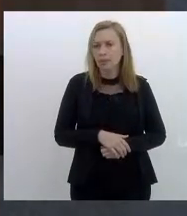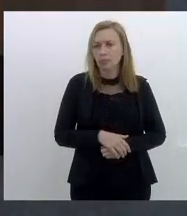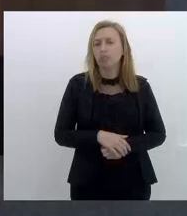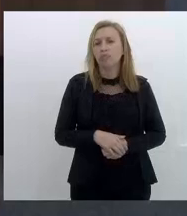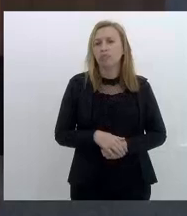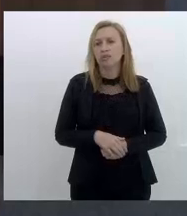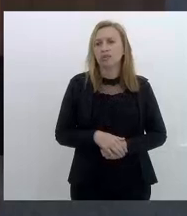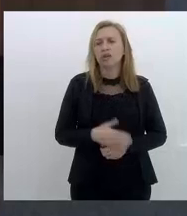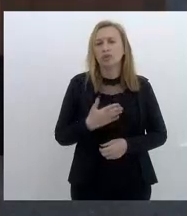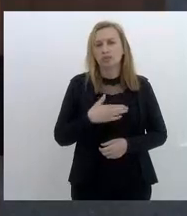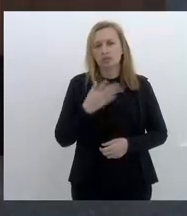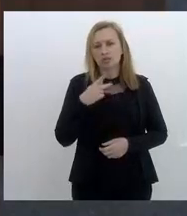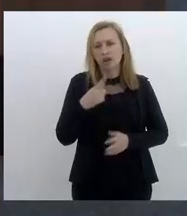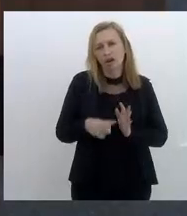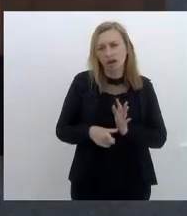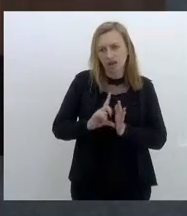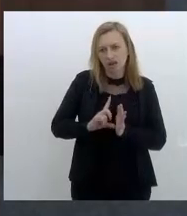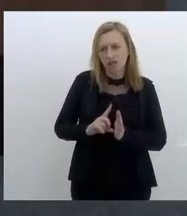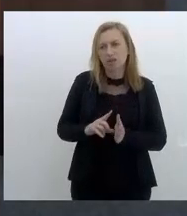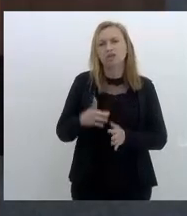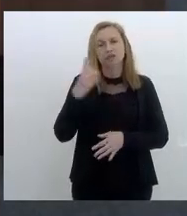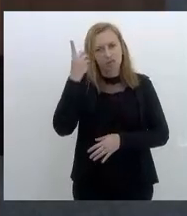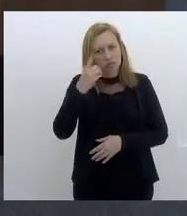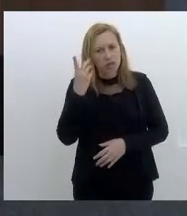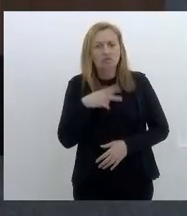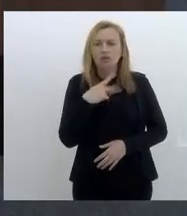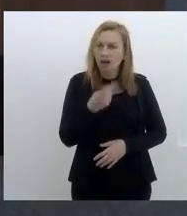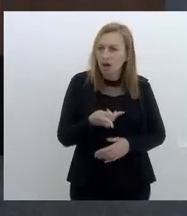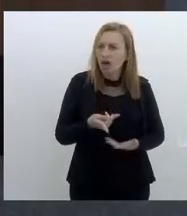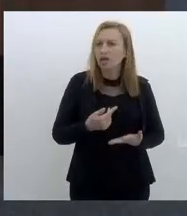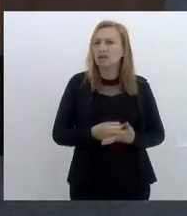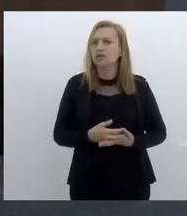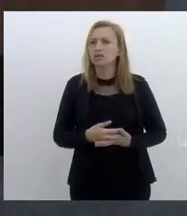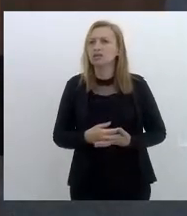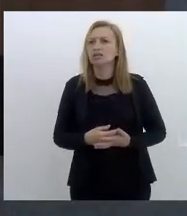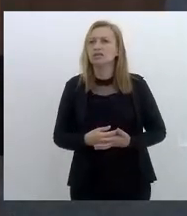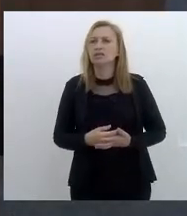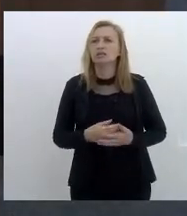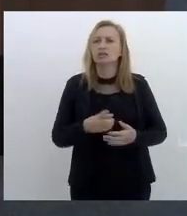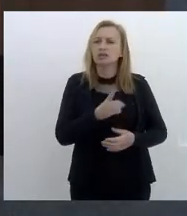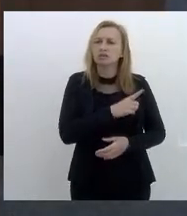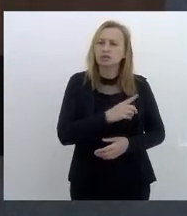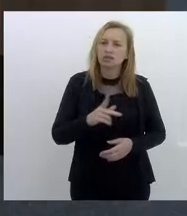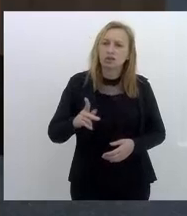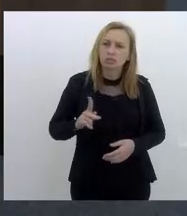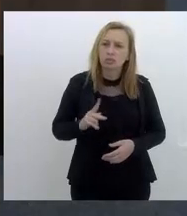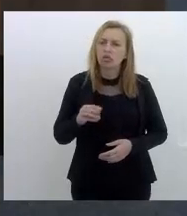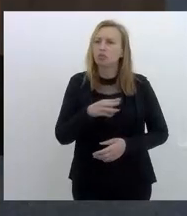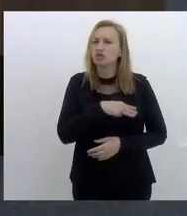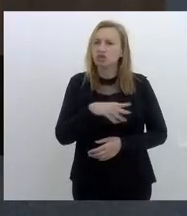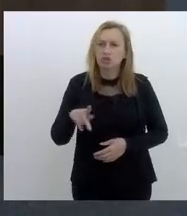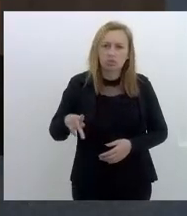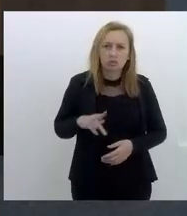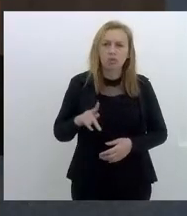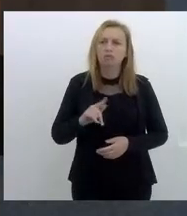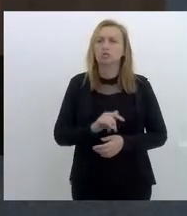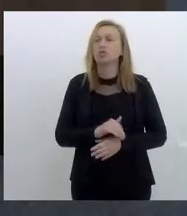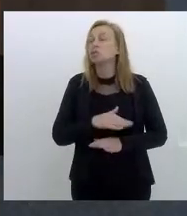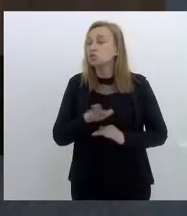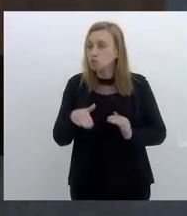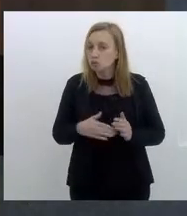anteriormente a minha fala todos os deputados colocaram companheiro Defensoria Pública do Ministério Público